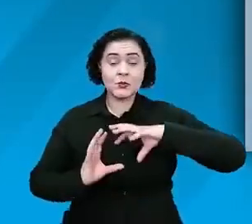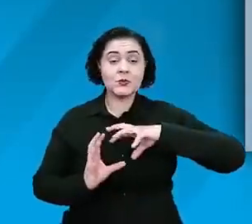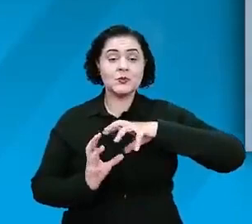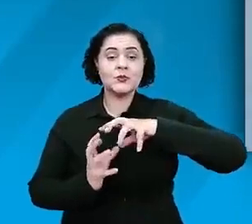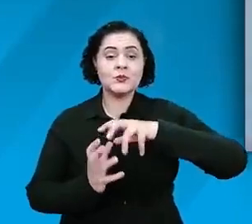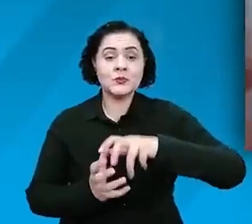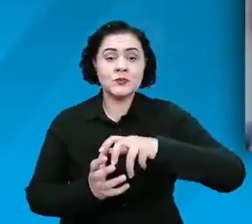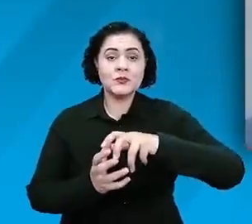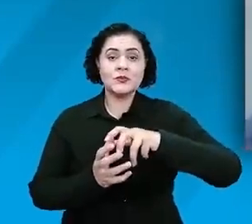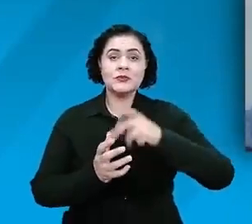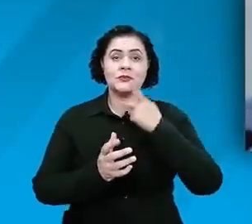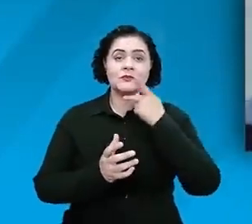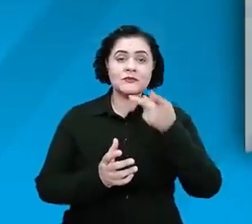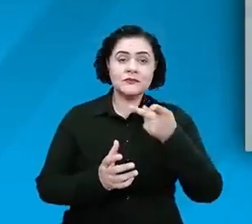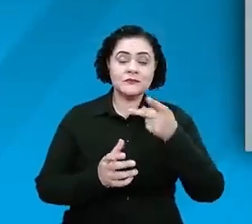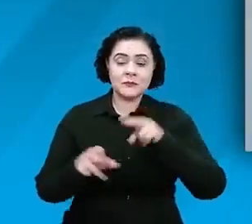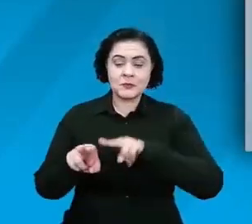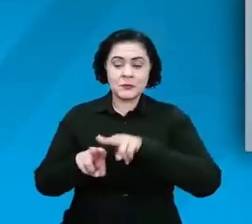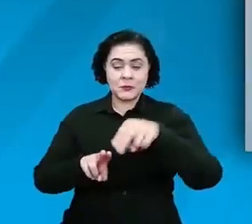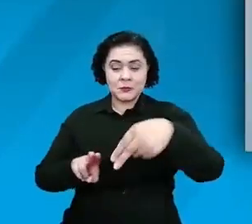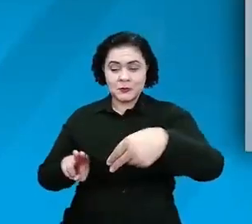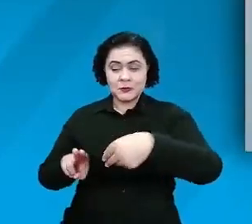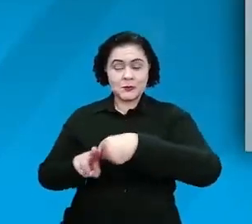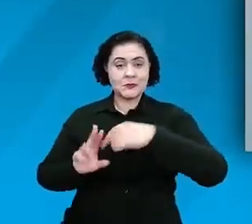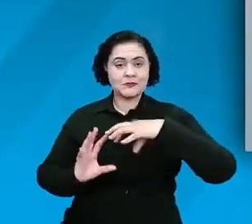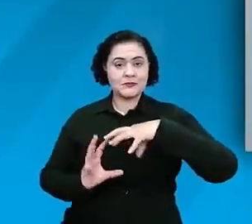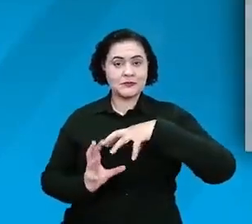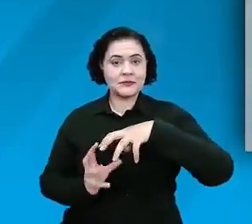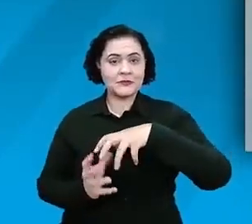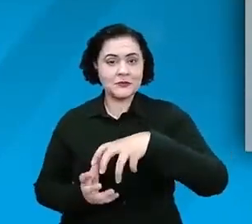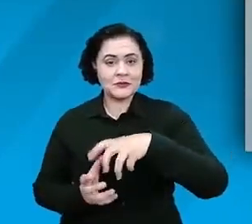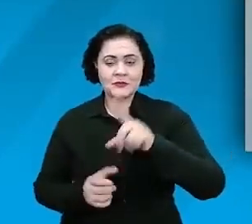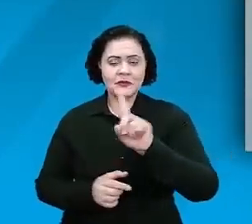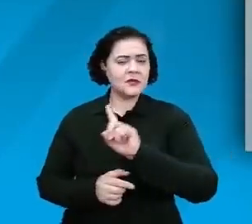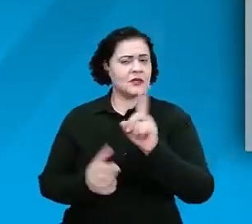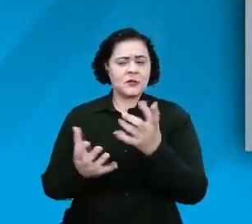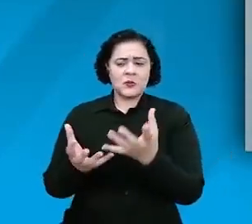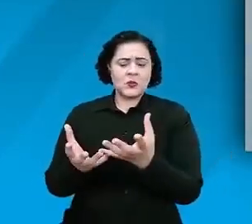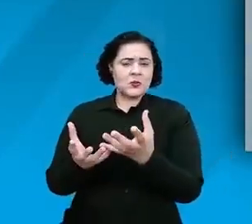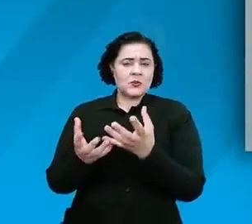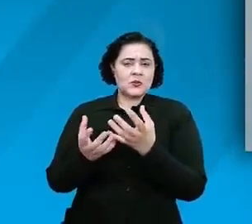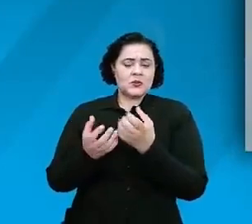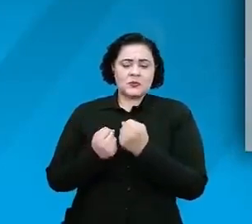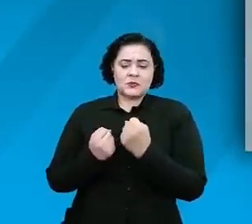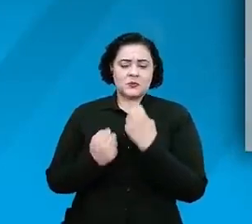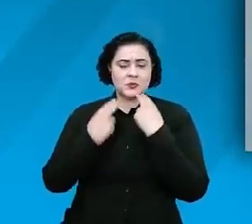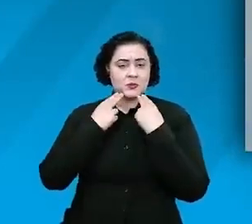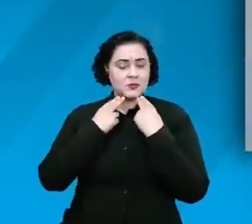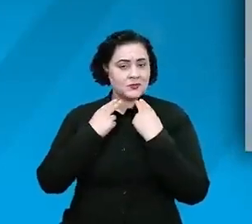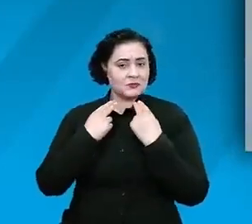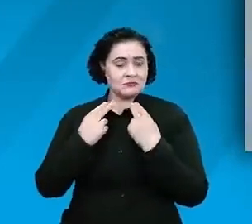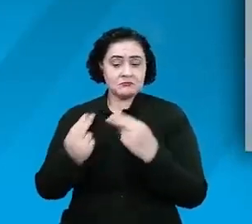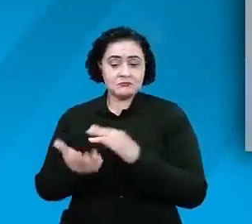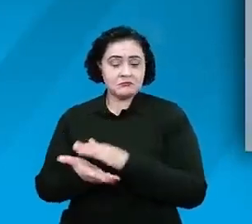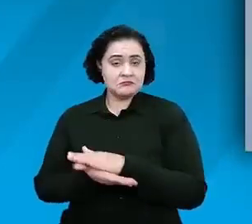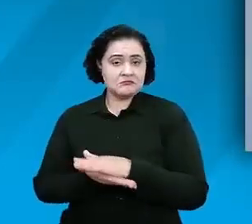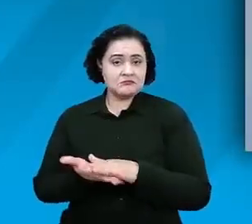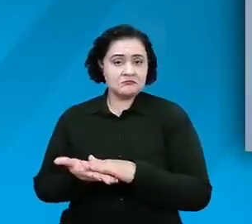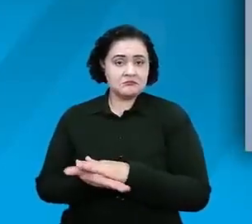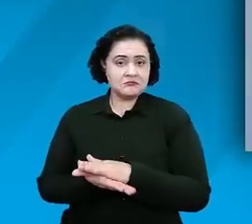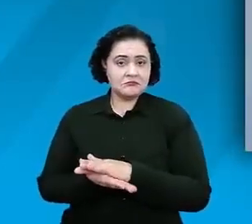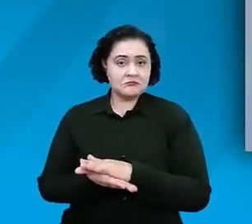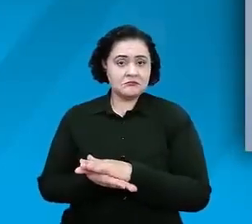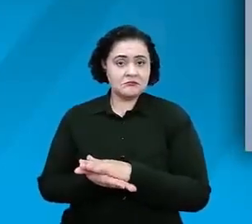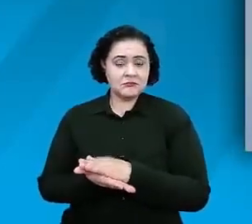que possa dizer que encarnou na Terra e que não recebeu a notícia de que a